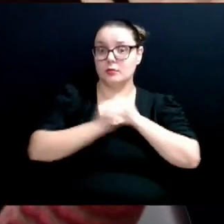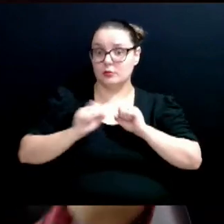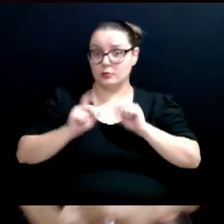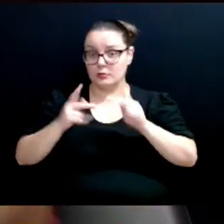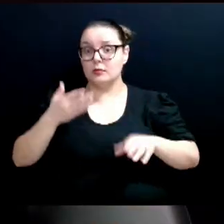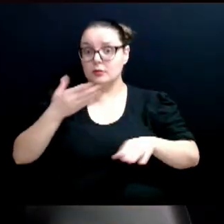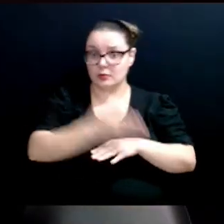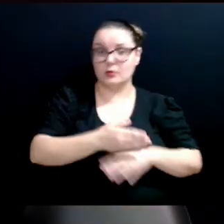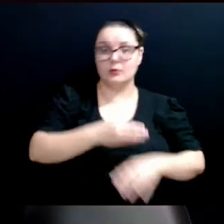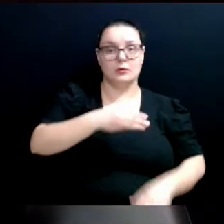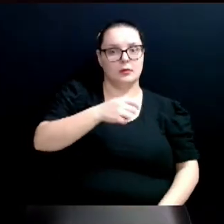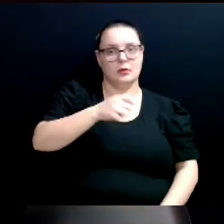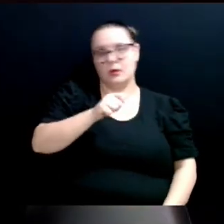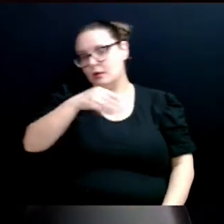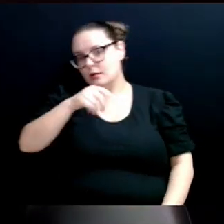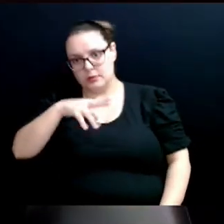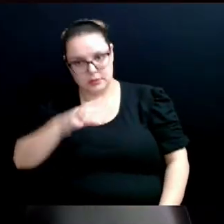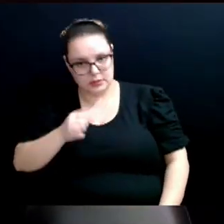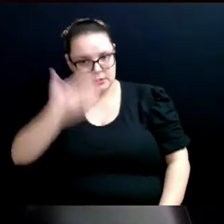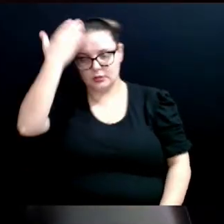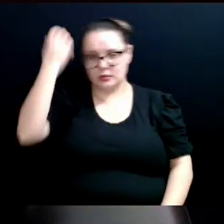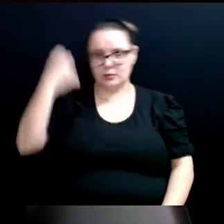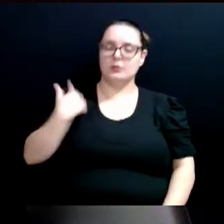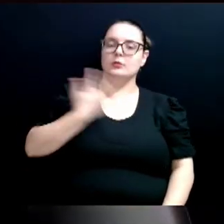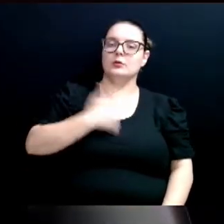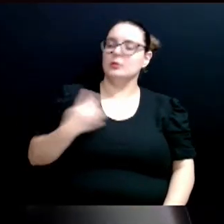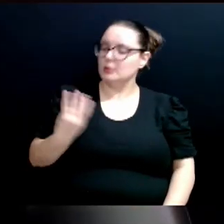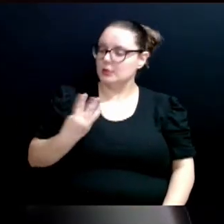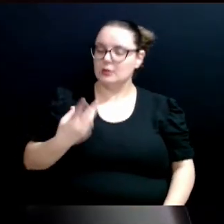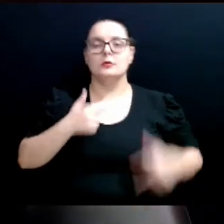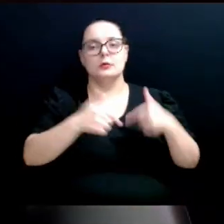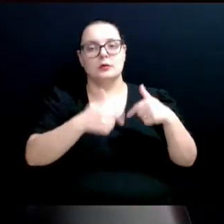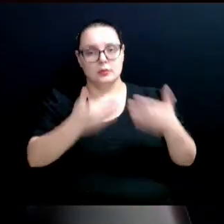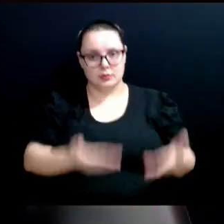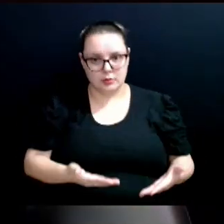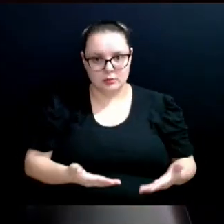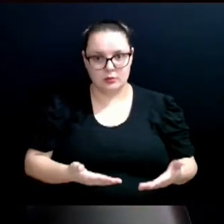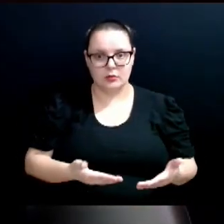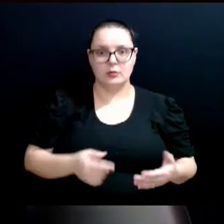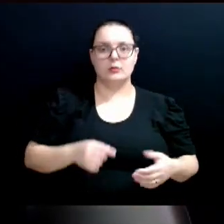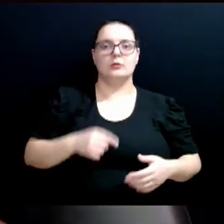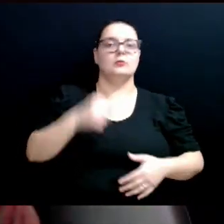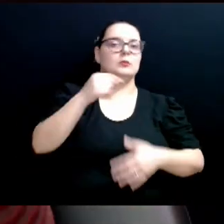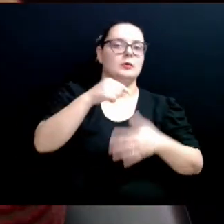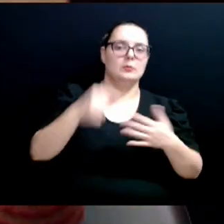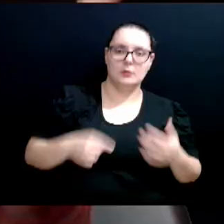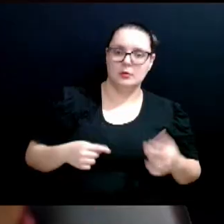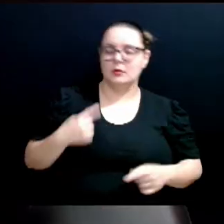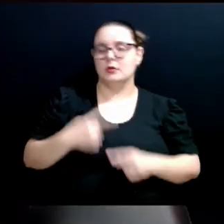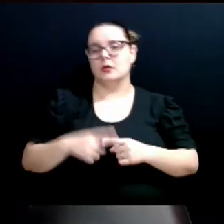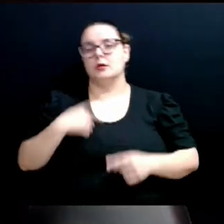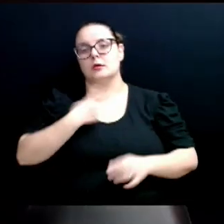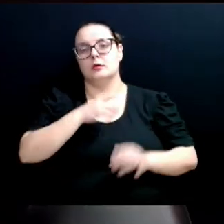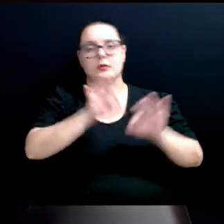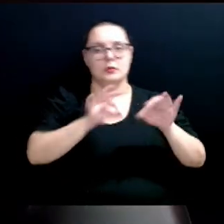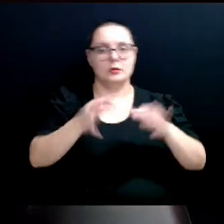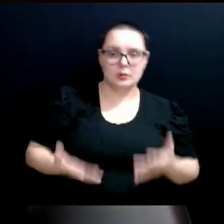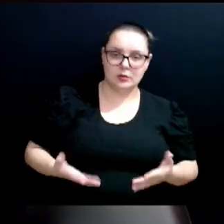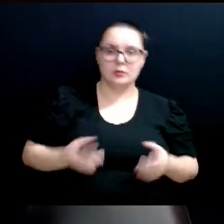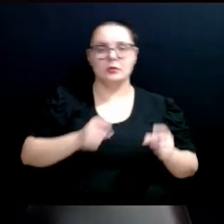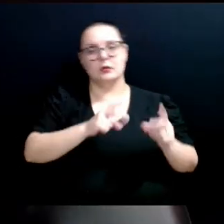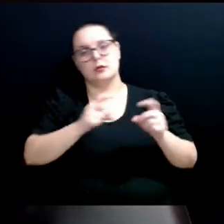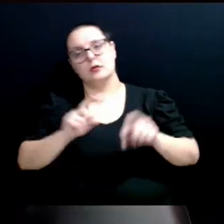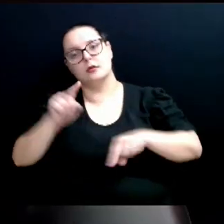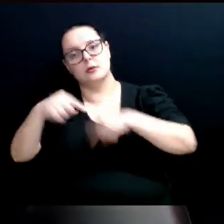eu vou estar com a Rúbia, nós vamos estar lá para trabalhar um ponto X, porque nós estamos com um projeto e vamos vender isso para outra